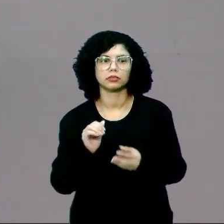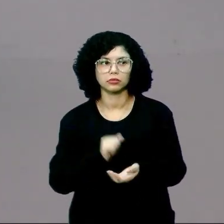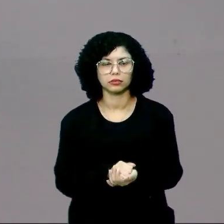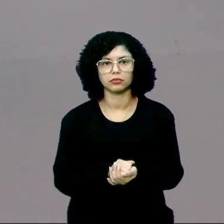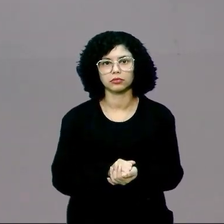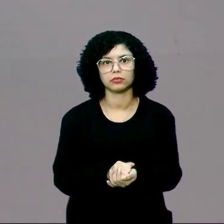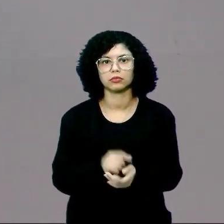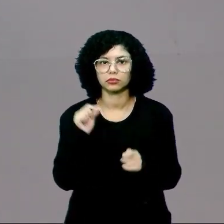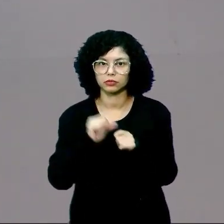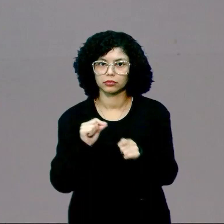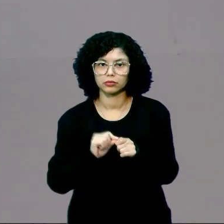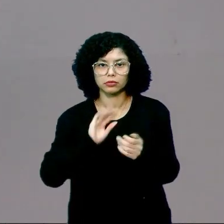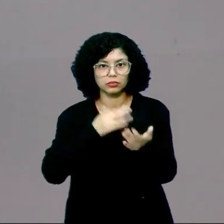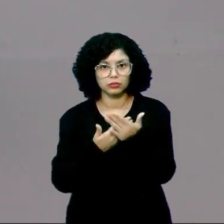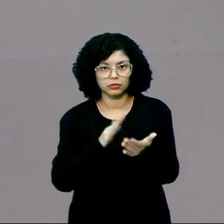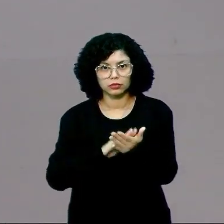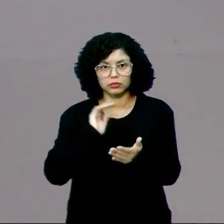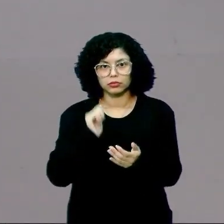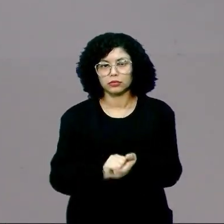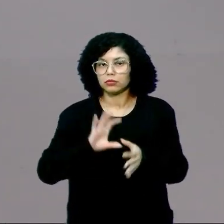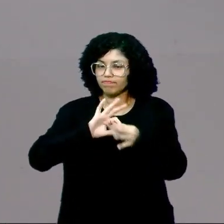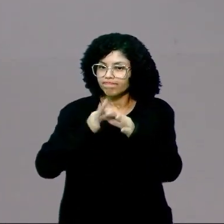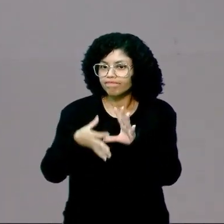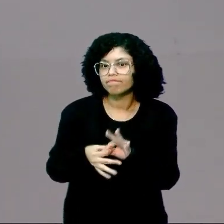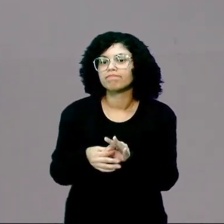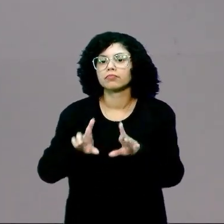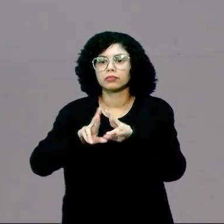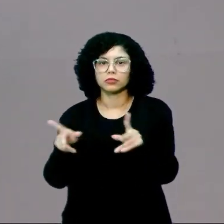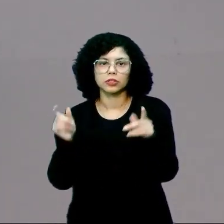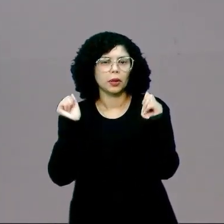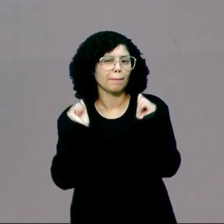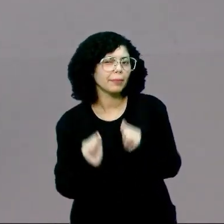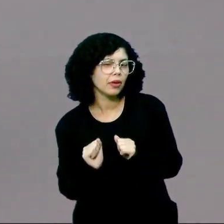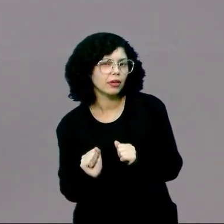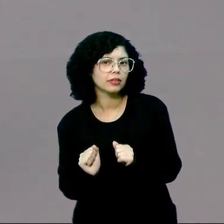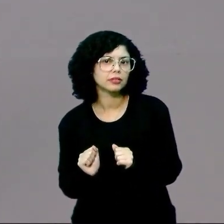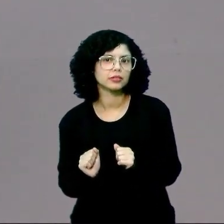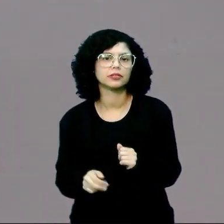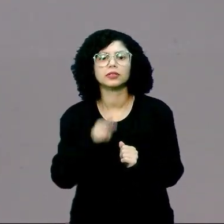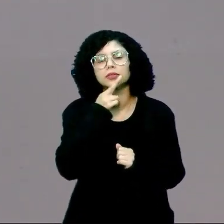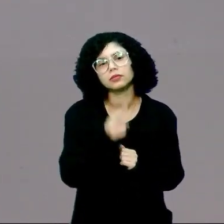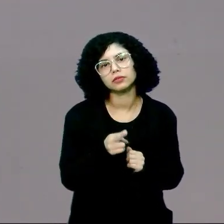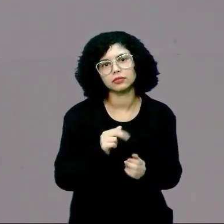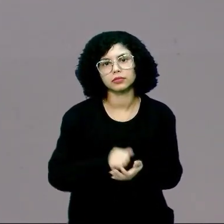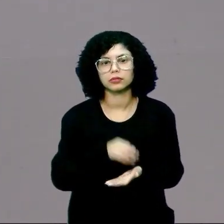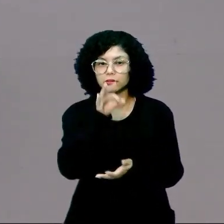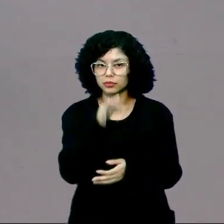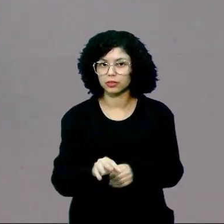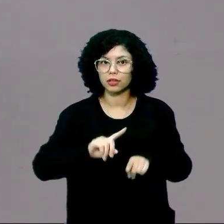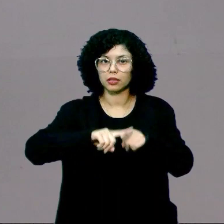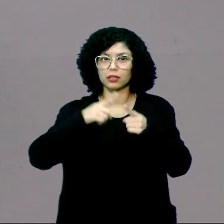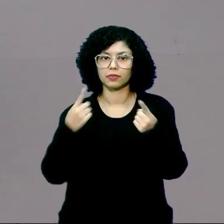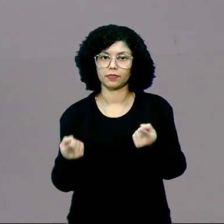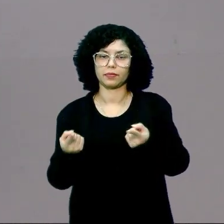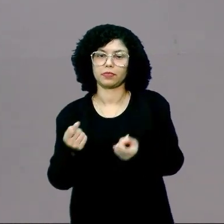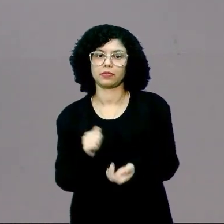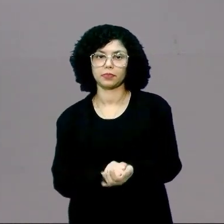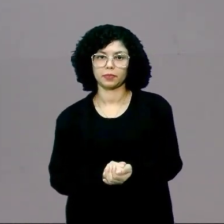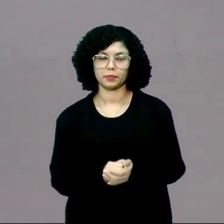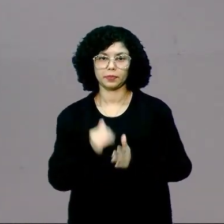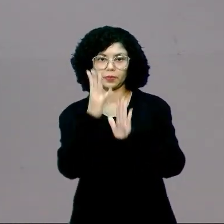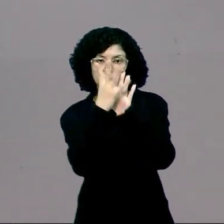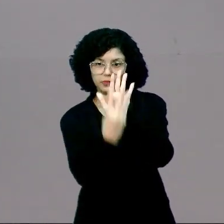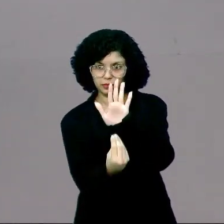né? Elas fazem a interpretação de um contexto que poderia ser as nossas respostas corretas se